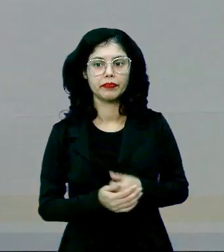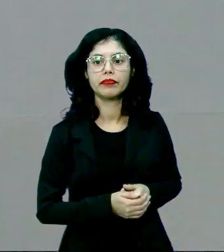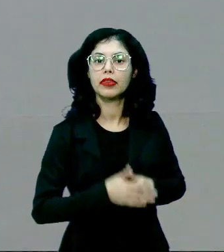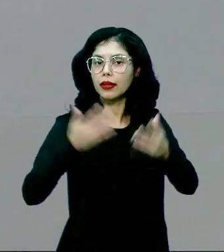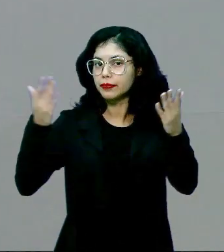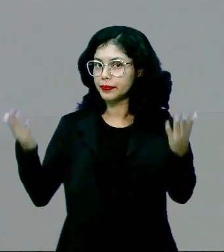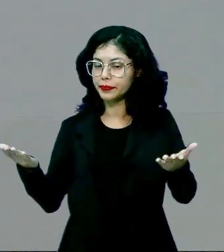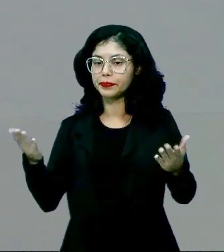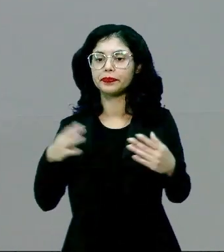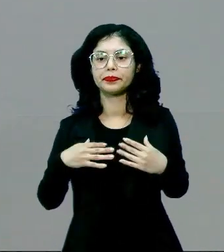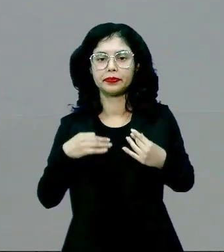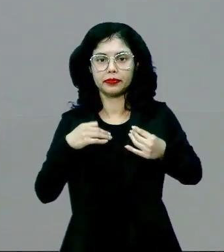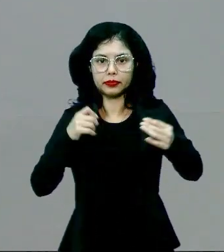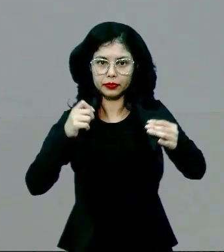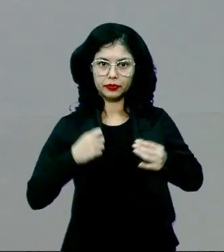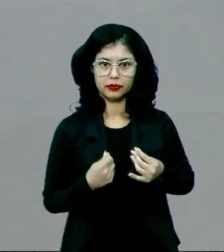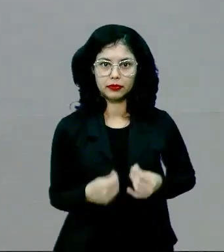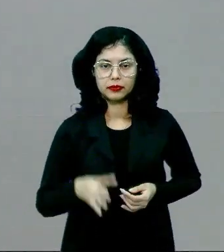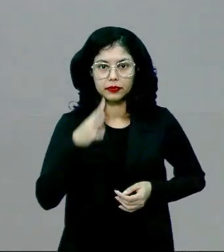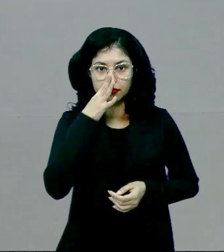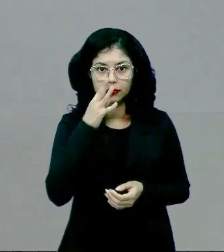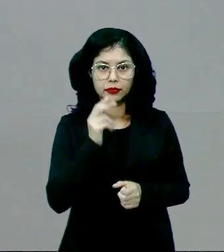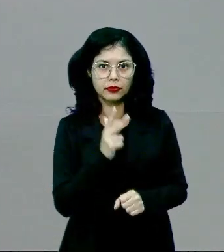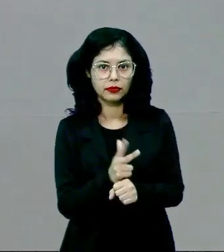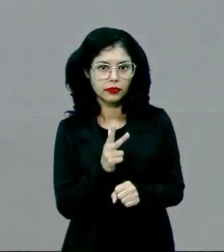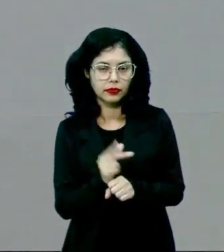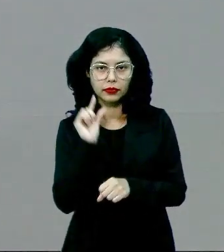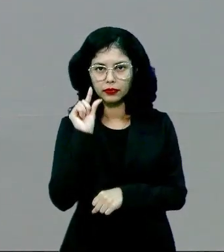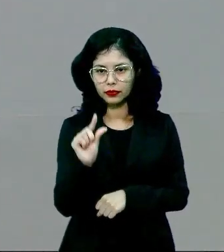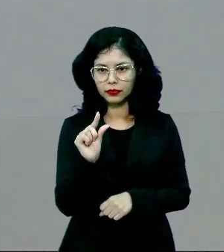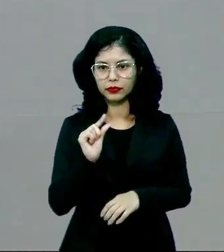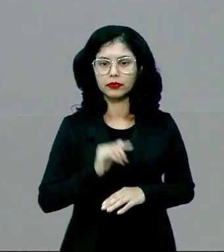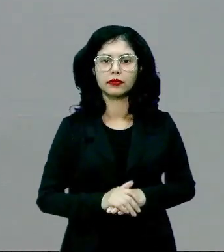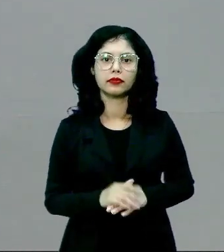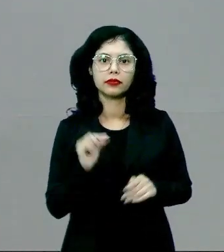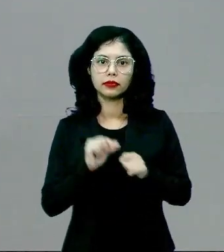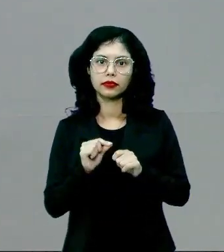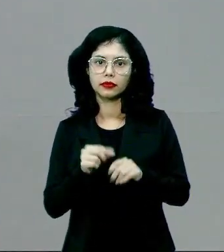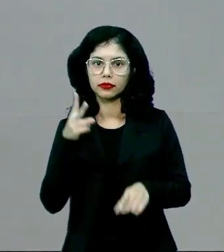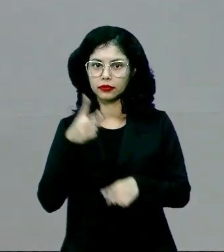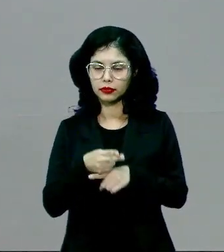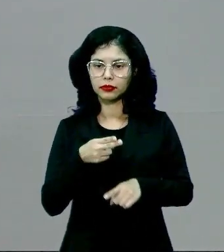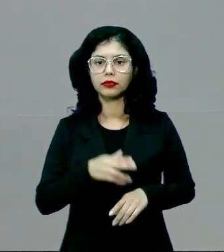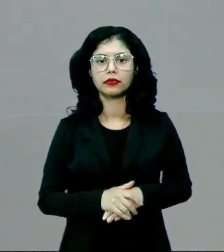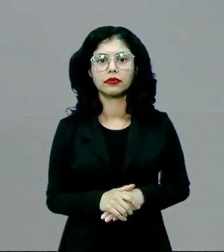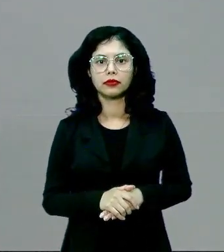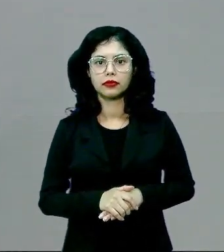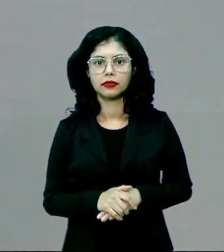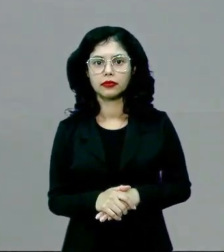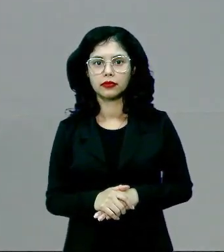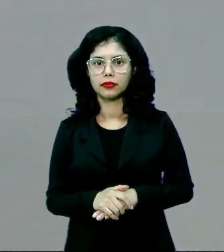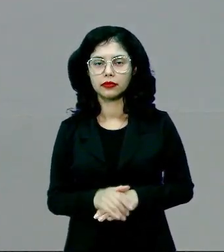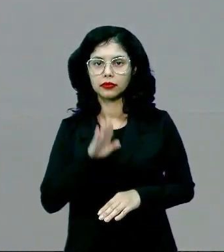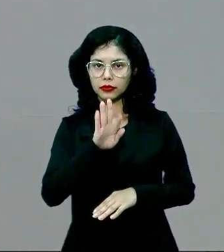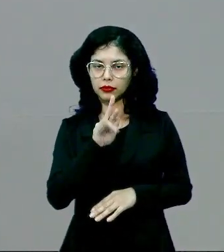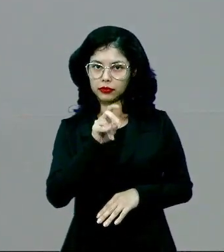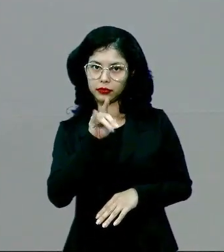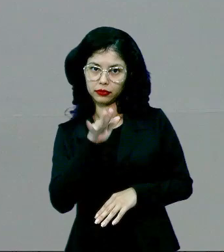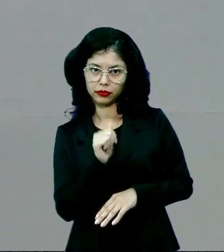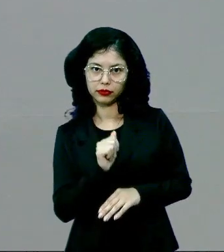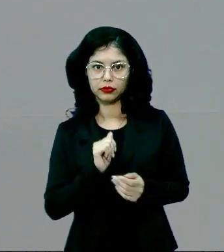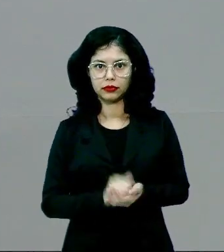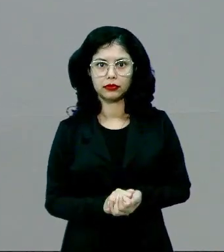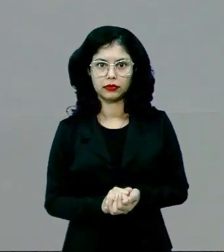E aí galera nós vamos assistir agora um pequeno vídeo tá que faz um recorte né da biografia